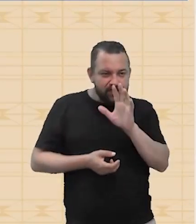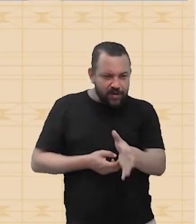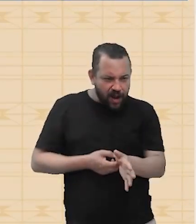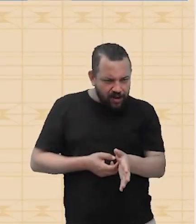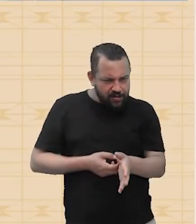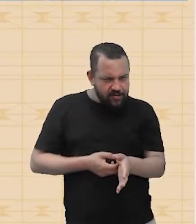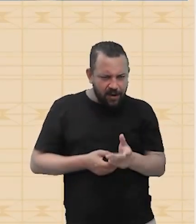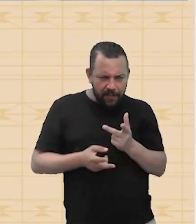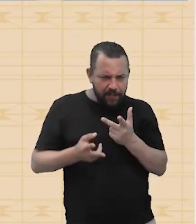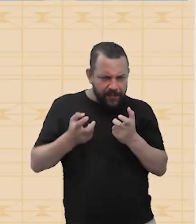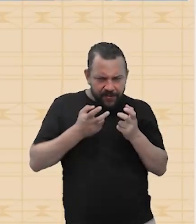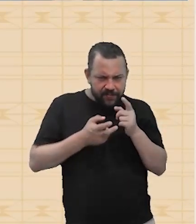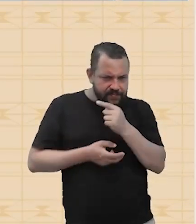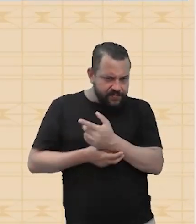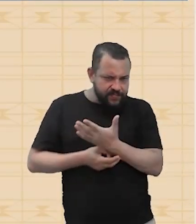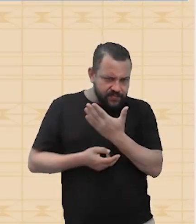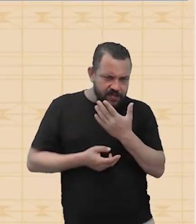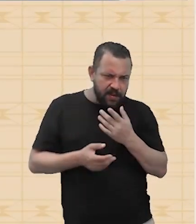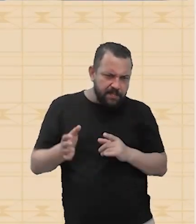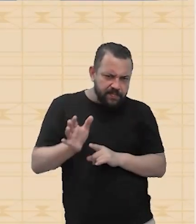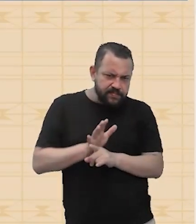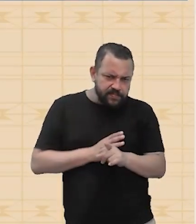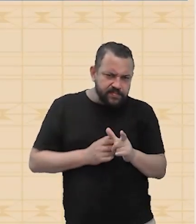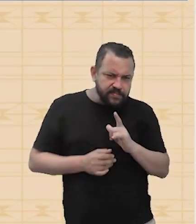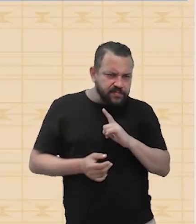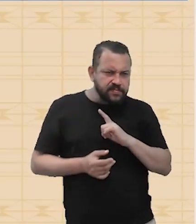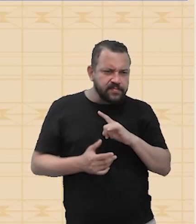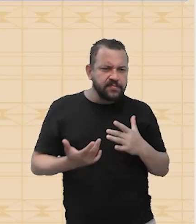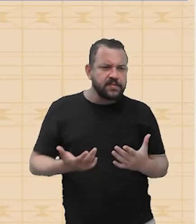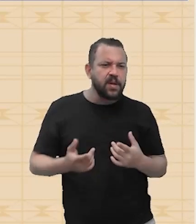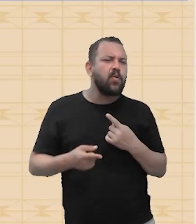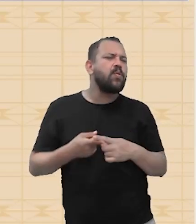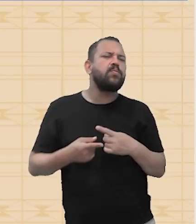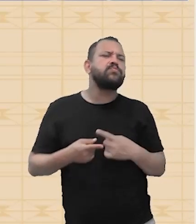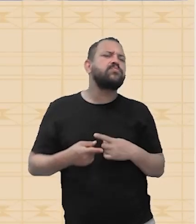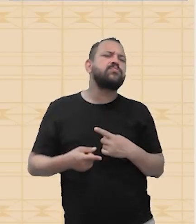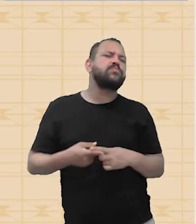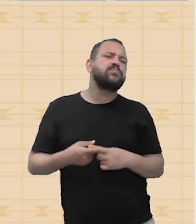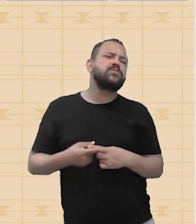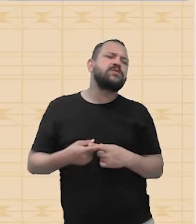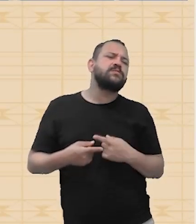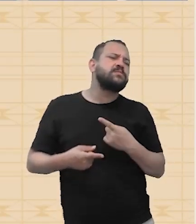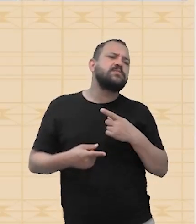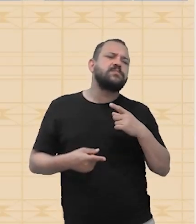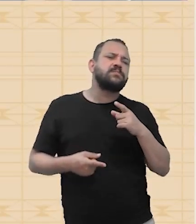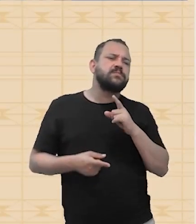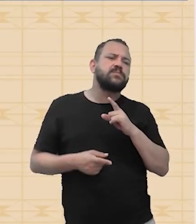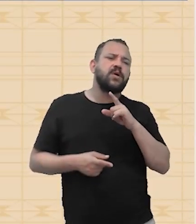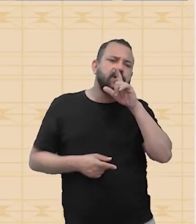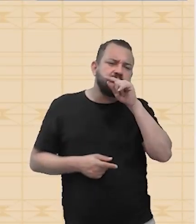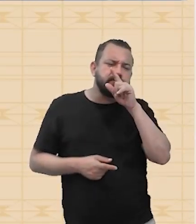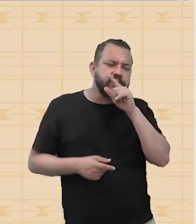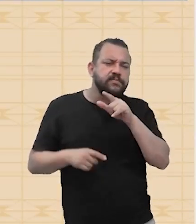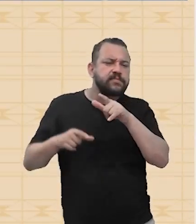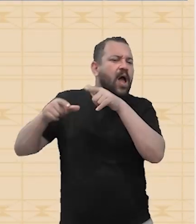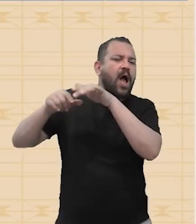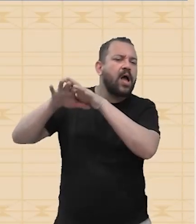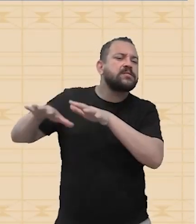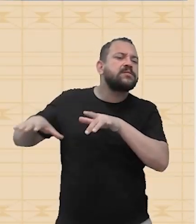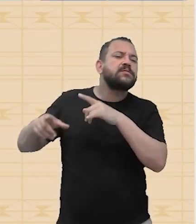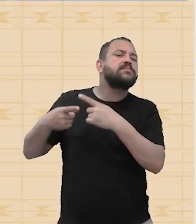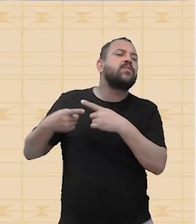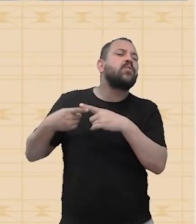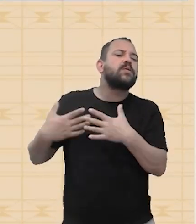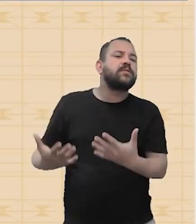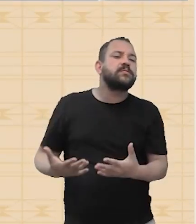eu quero te perguntar, você sabia o porquê dele ficar desse jeito? E eu vou te dizer mais. A resposta